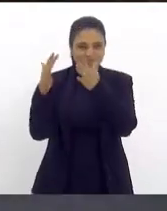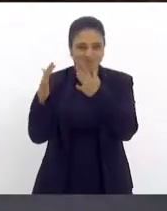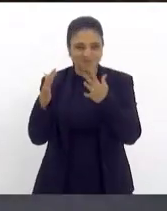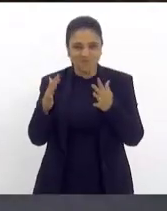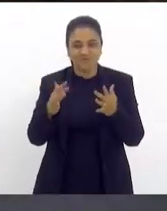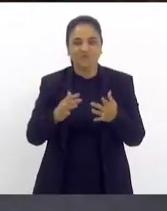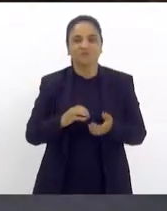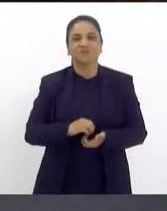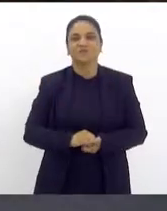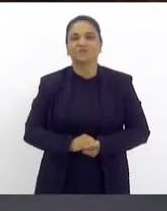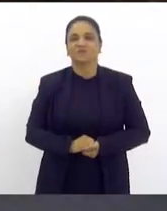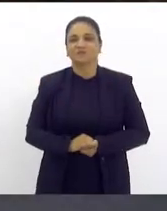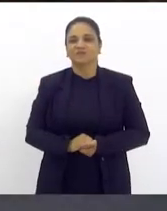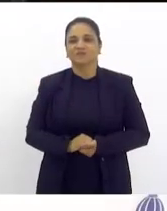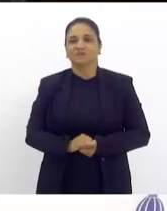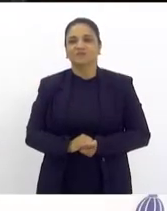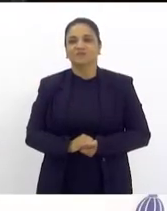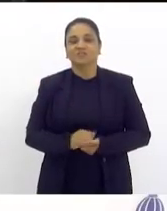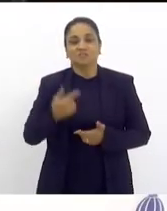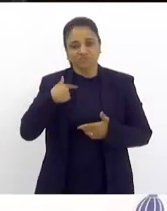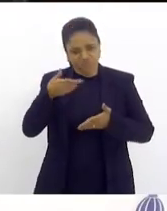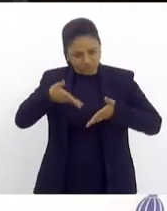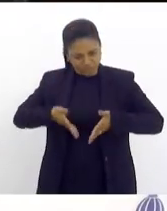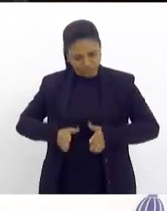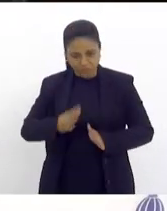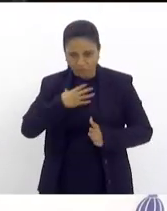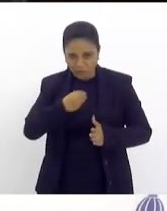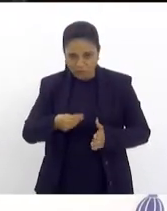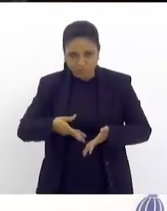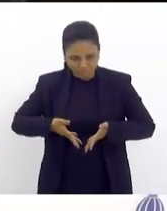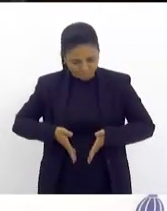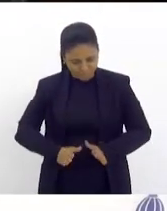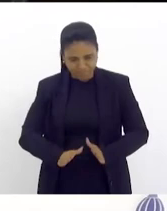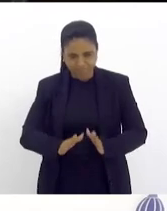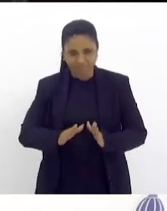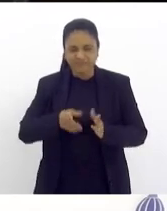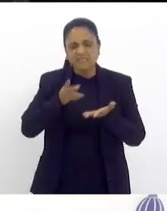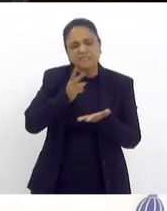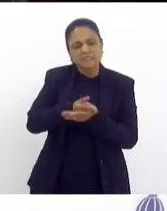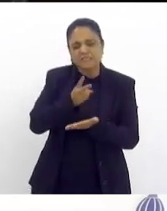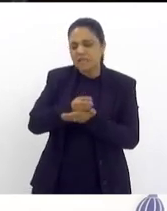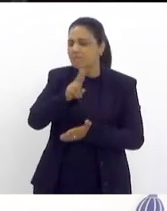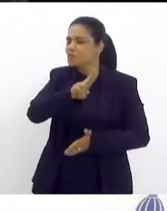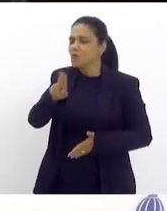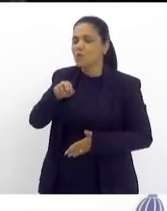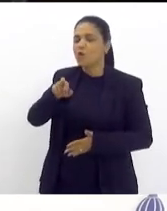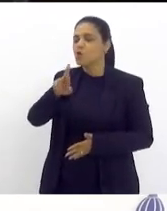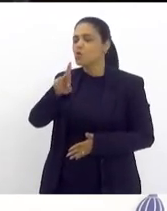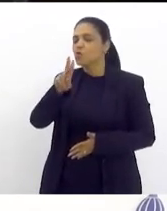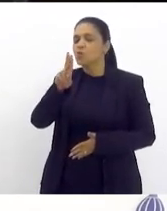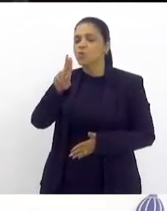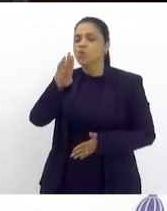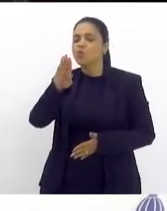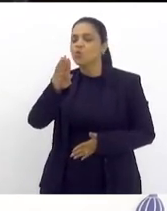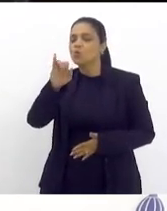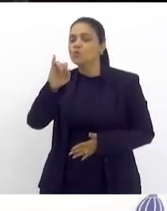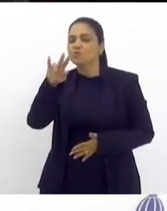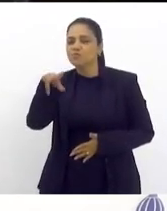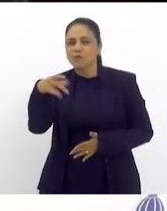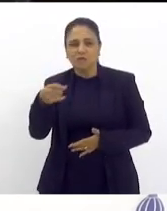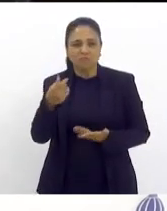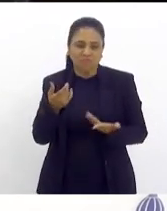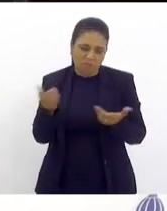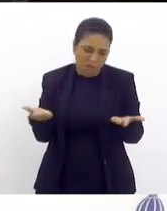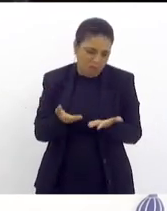Desde que nasceu, sempre o chamei de Rubinho, Não é agora que vou chamar de